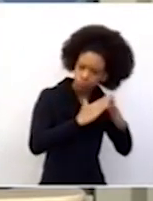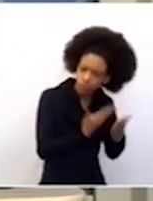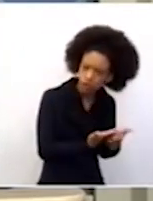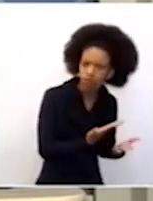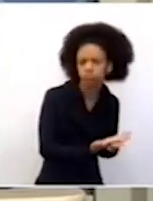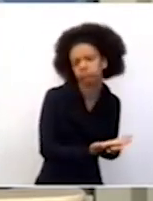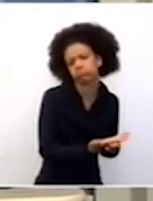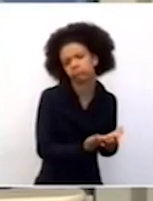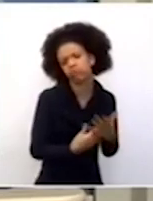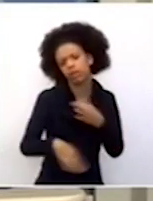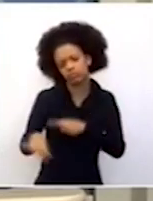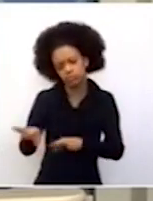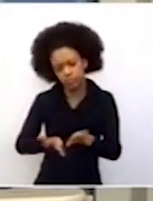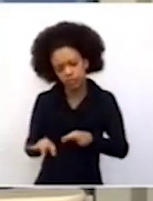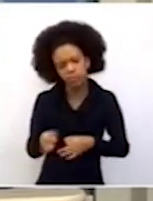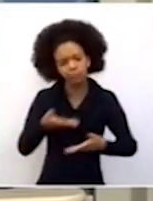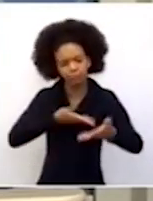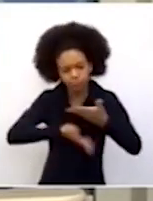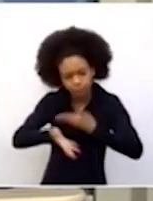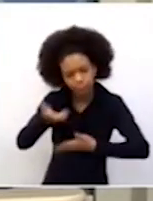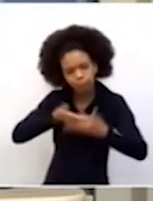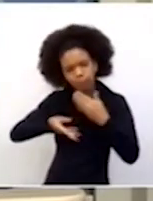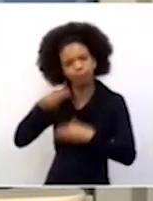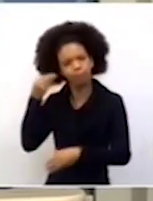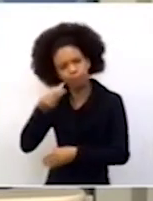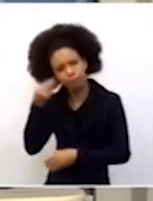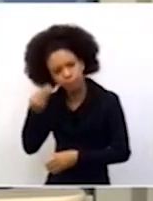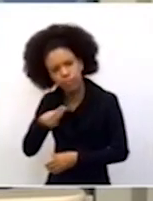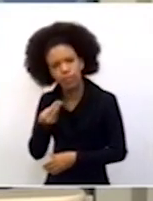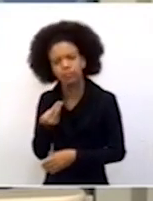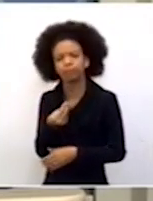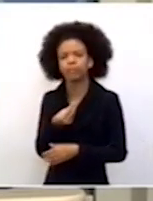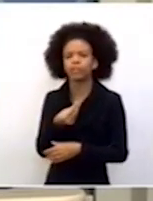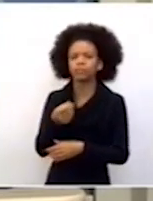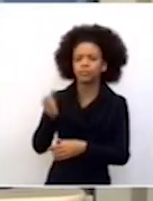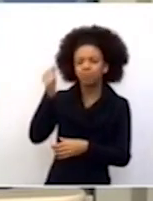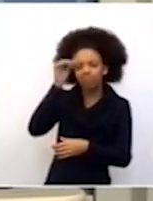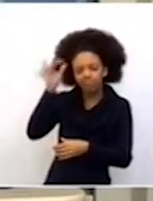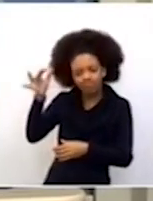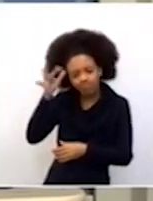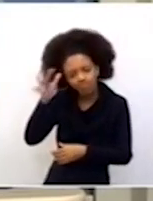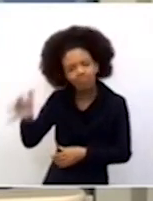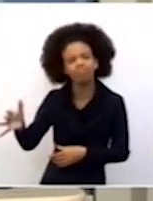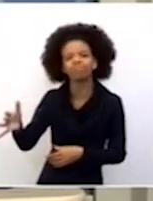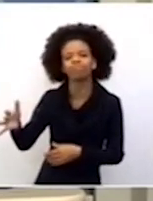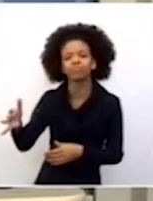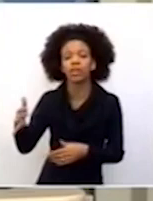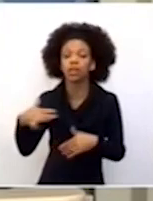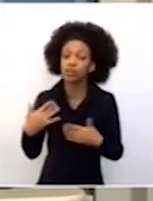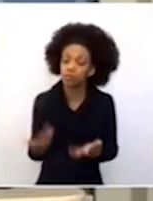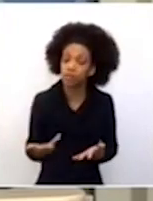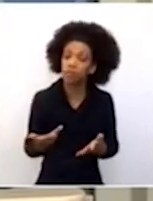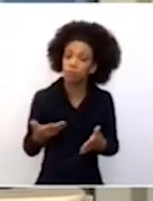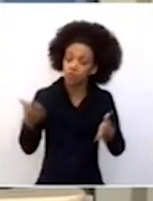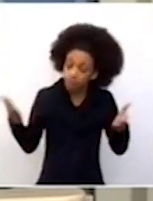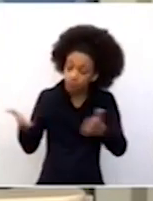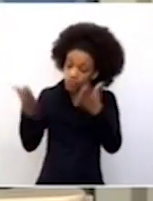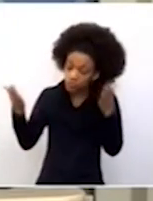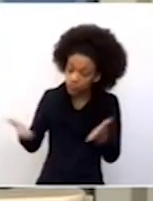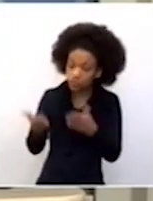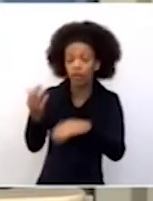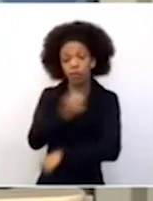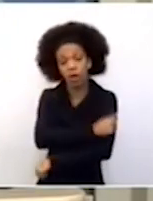âmbito mais colaborativo, trocar as experiências, essas reflexões, uma maneira que possa contribuir para o aluno, tá? Desenvolver